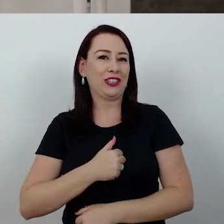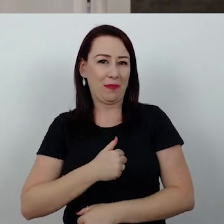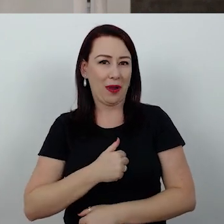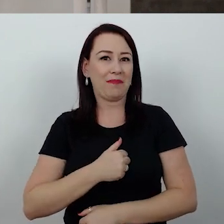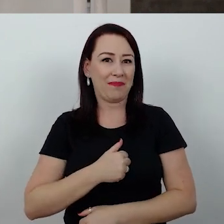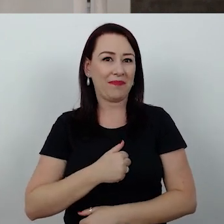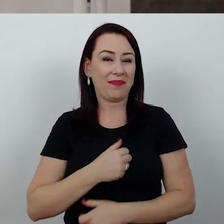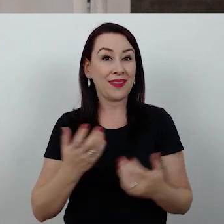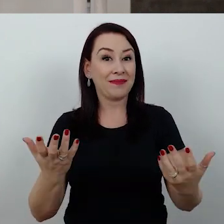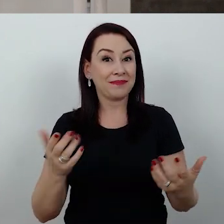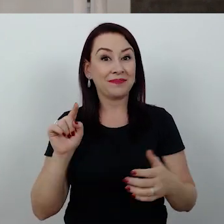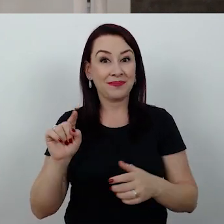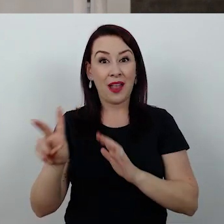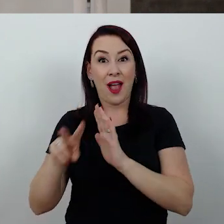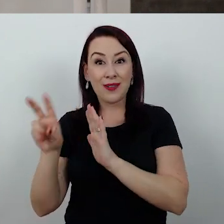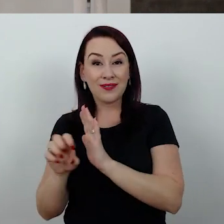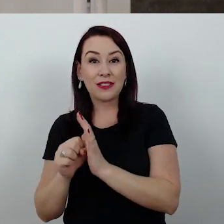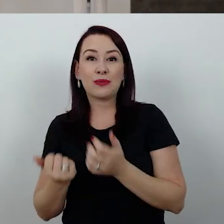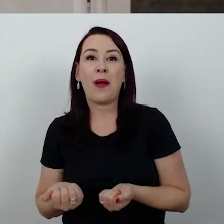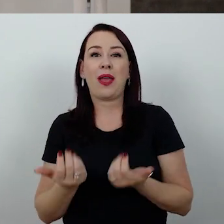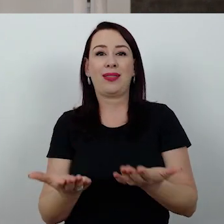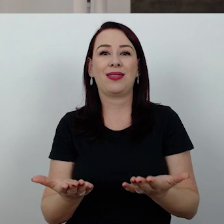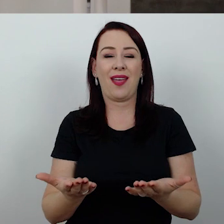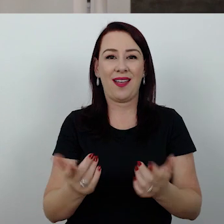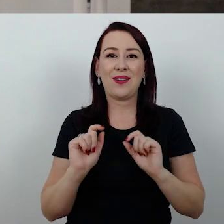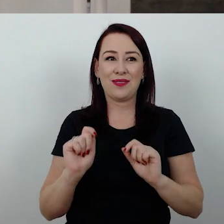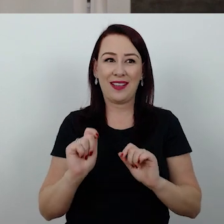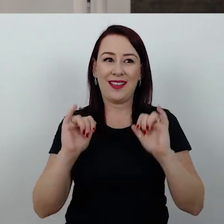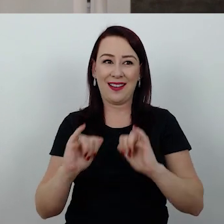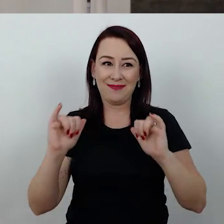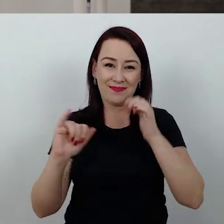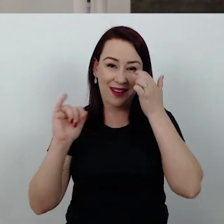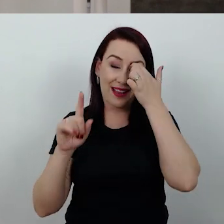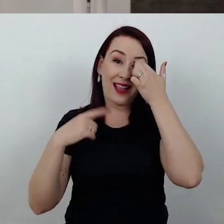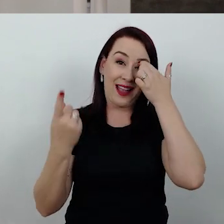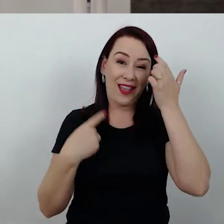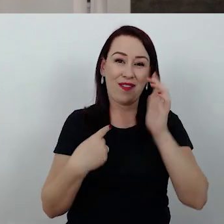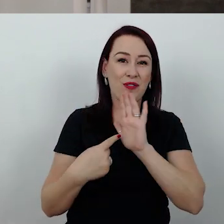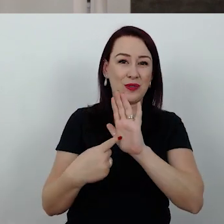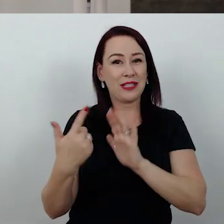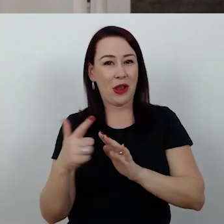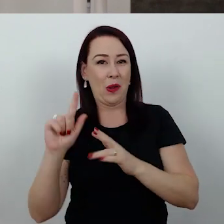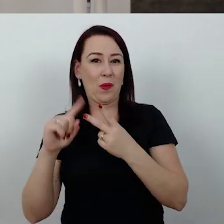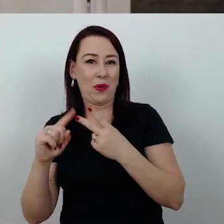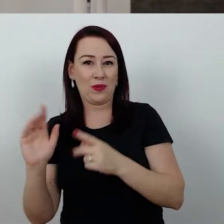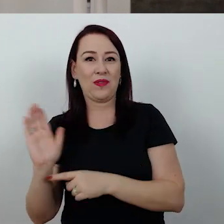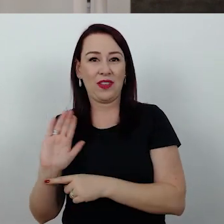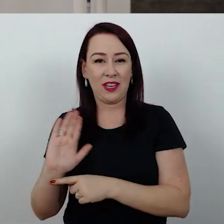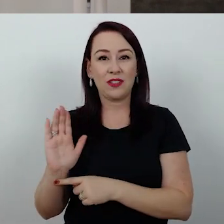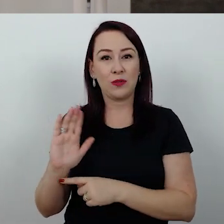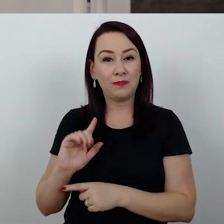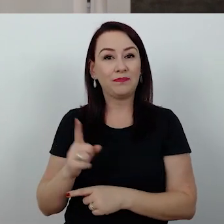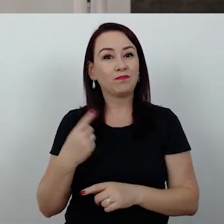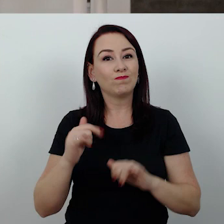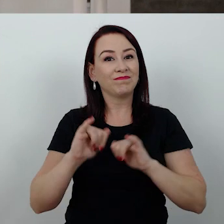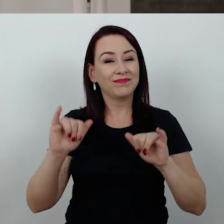leva aí essa força, né, de campanha, que aí depois eu vou pedir para passar um vídeo aqui, que